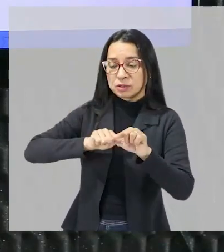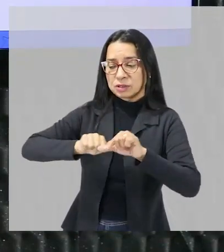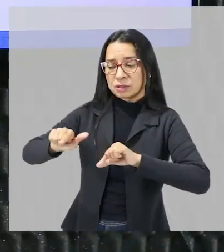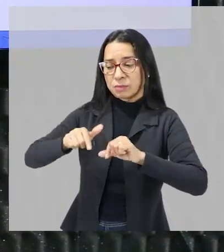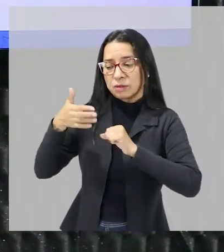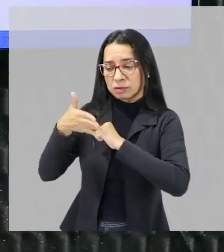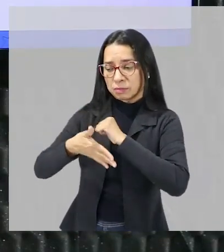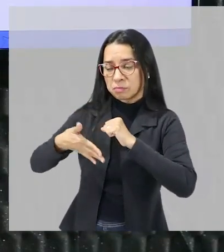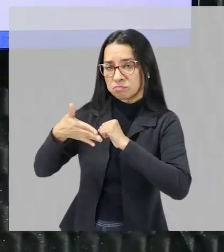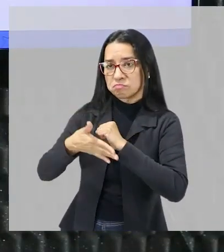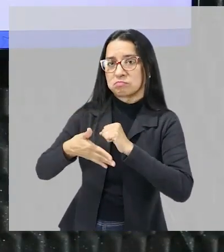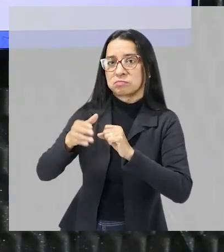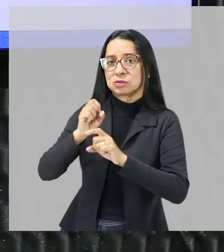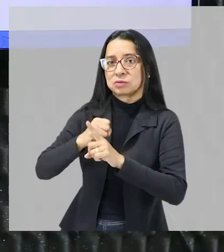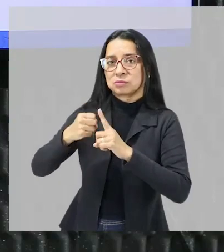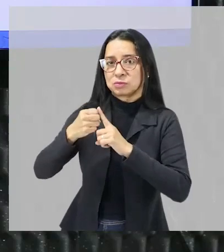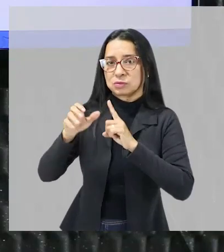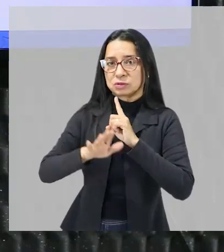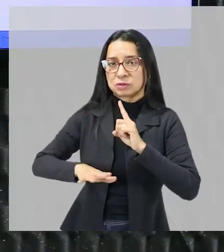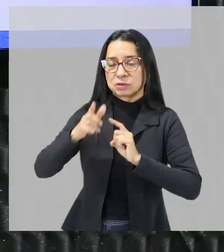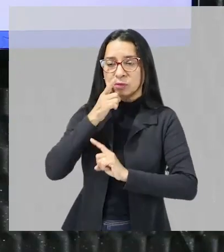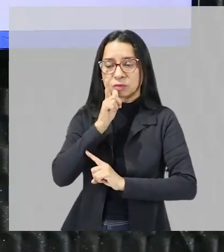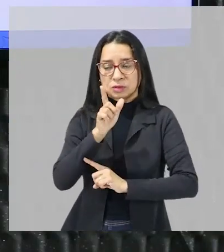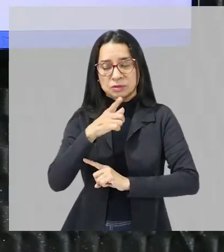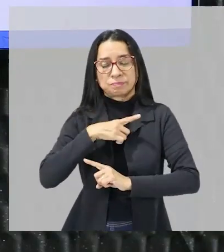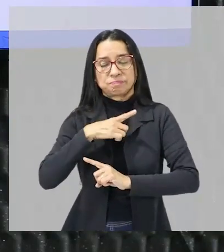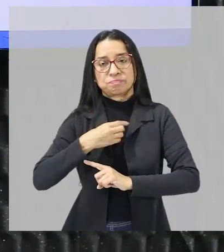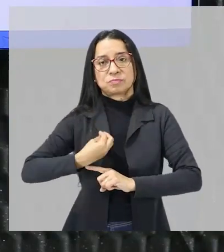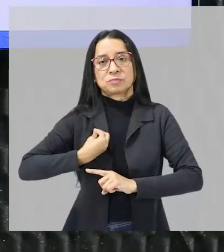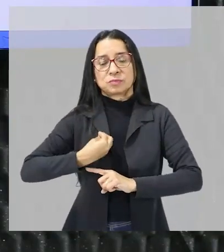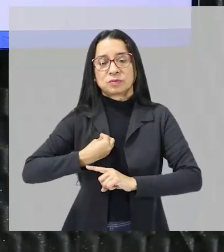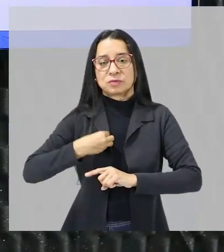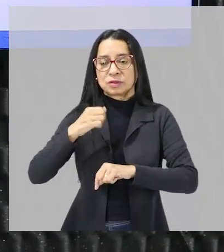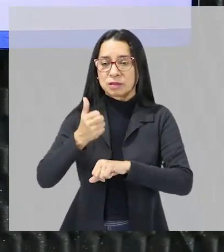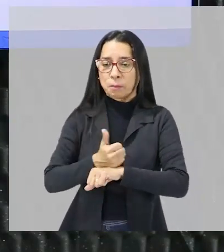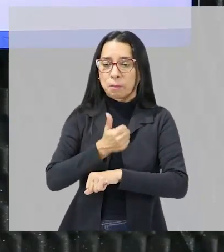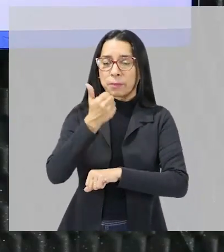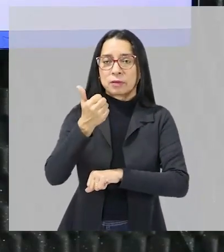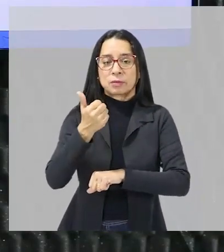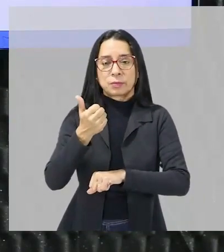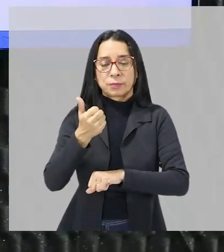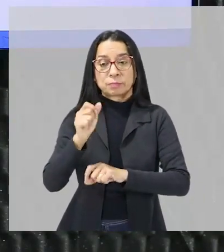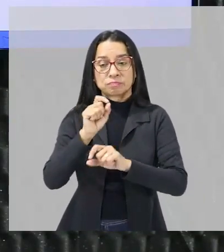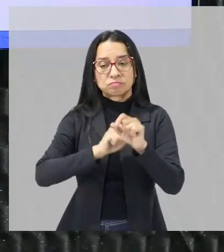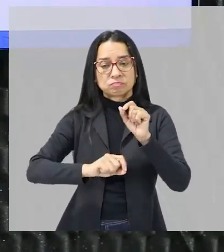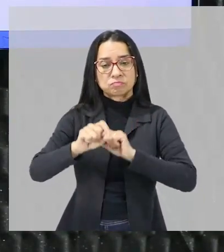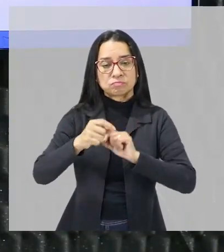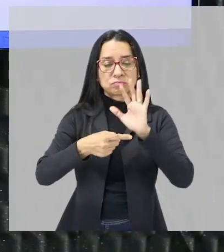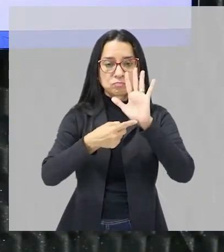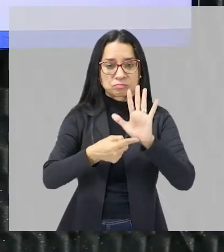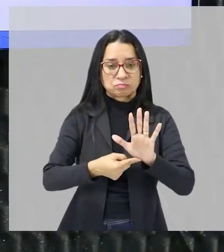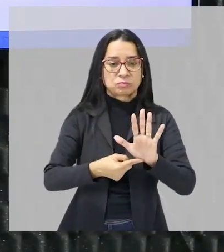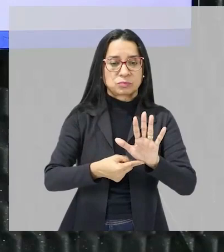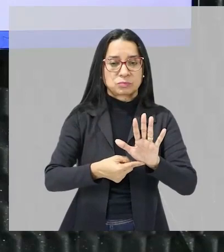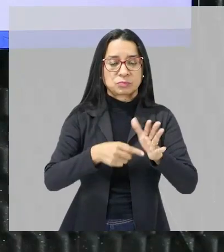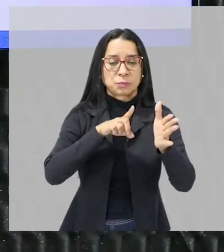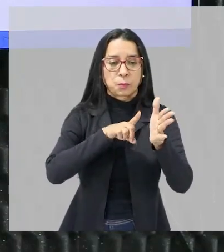da sociedade para conseguir ter uma vida melhor. É isso que a questão está nos apresentando. Pergunta: